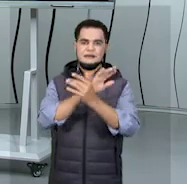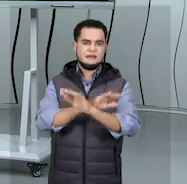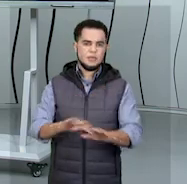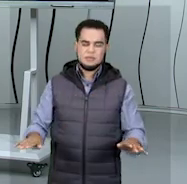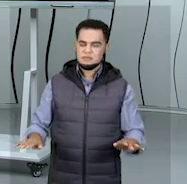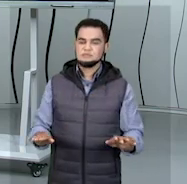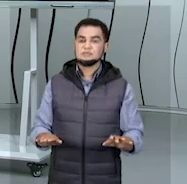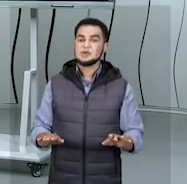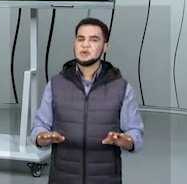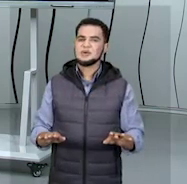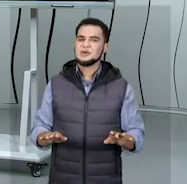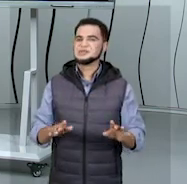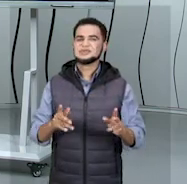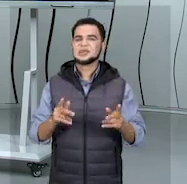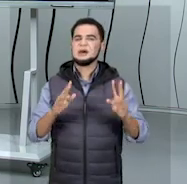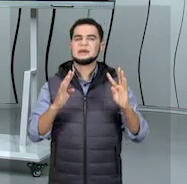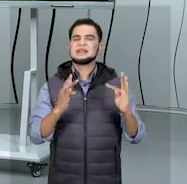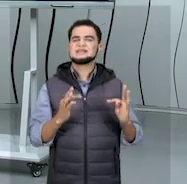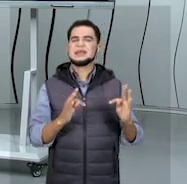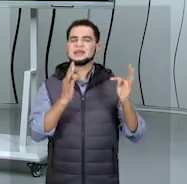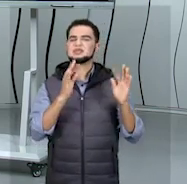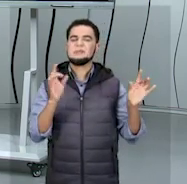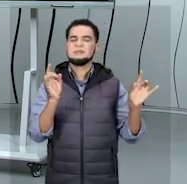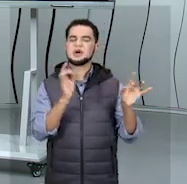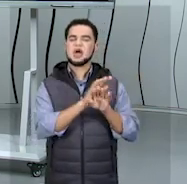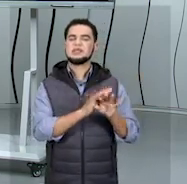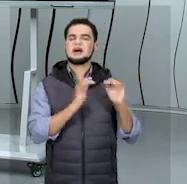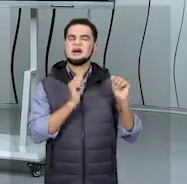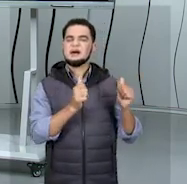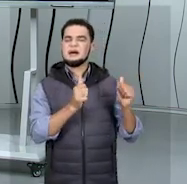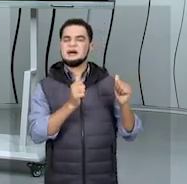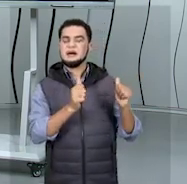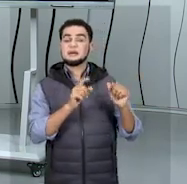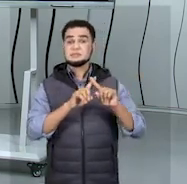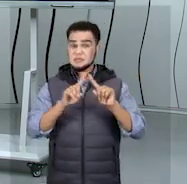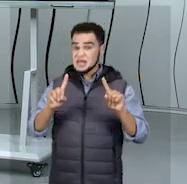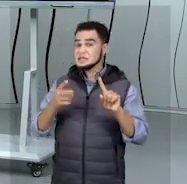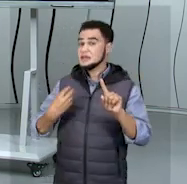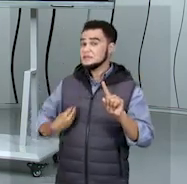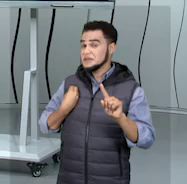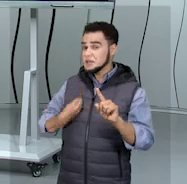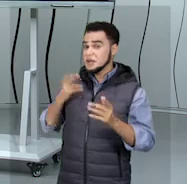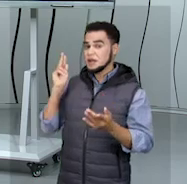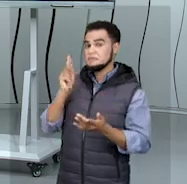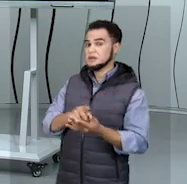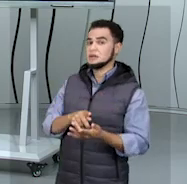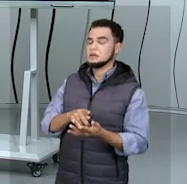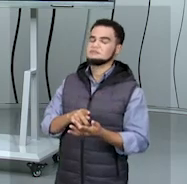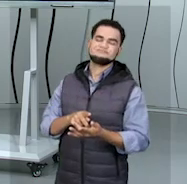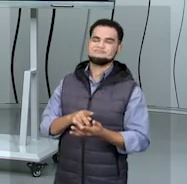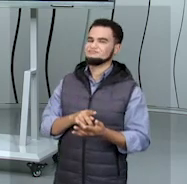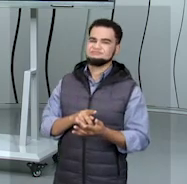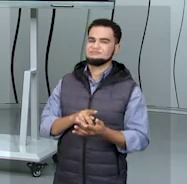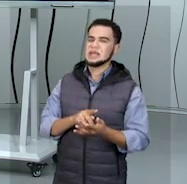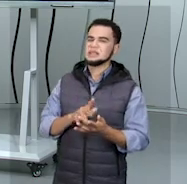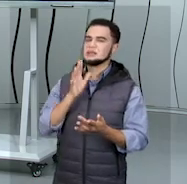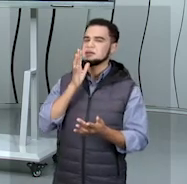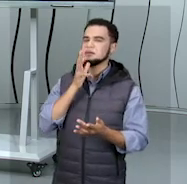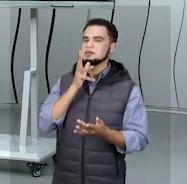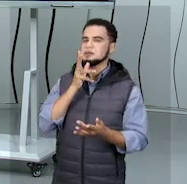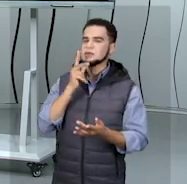termos técnicos, digamos assim, na prática isso demorou a acontecer muito mais